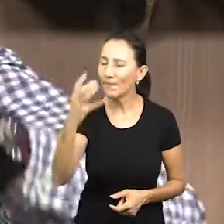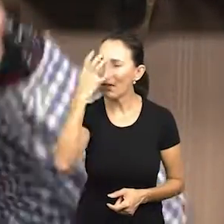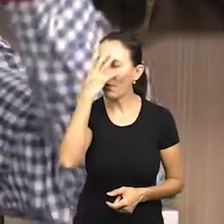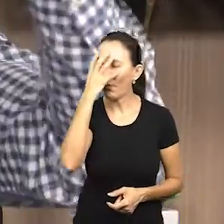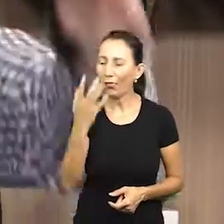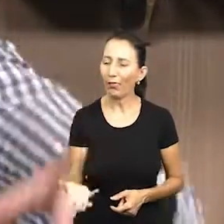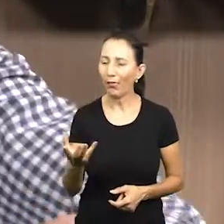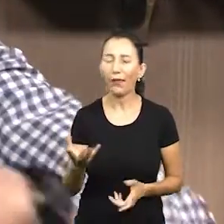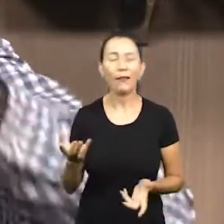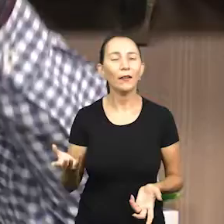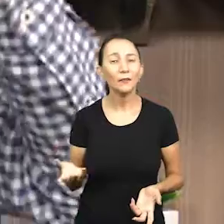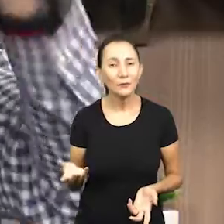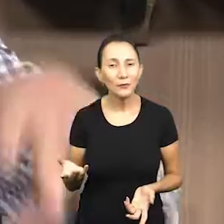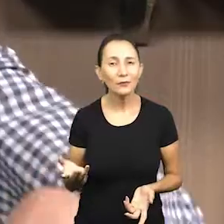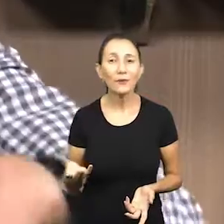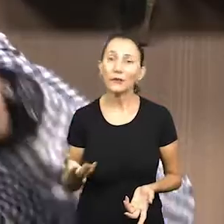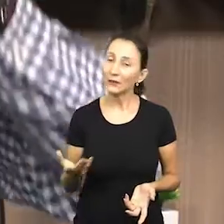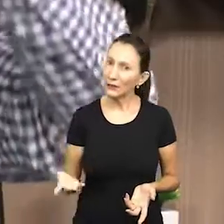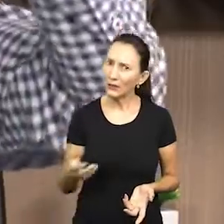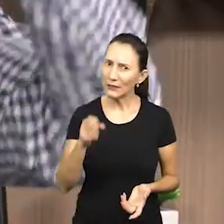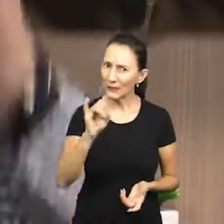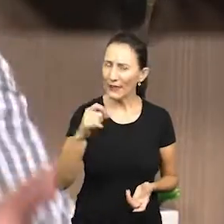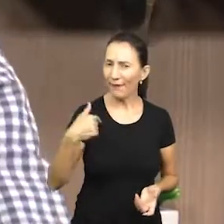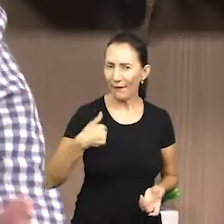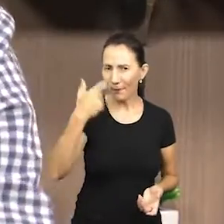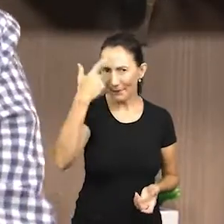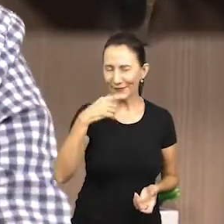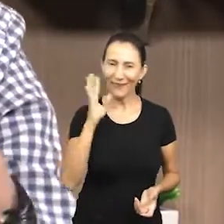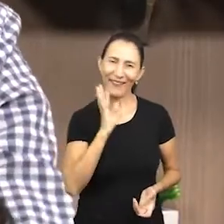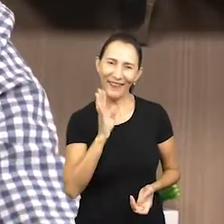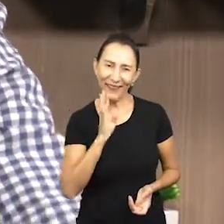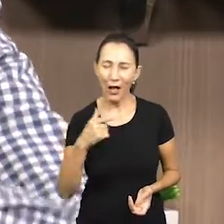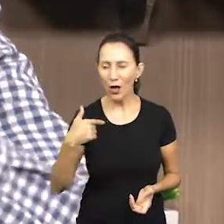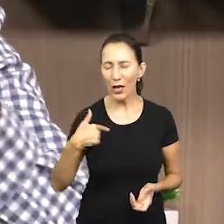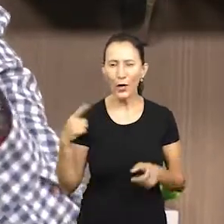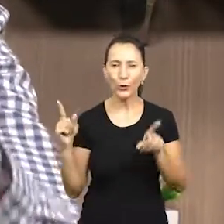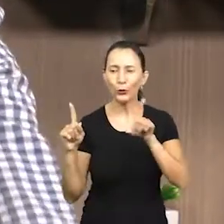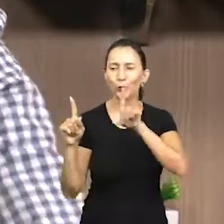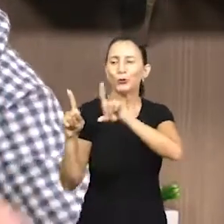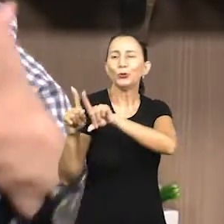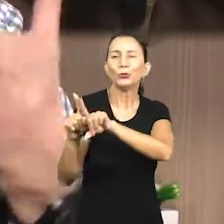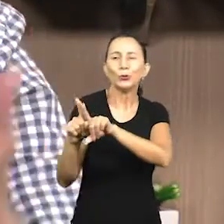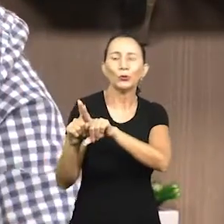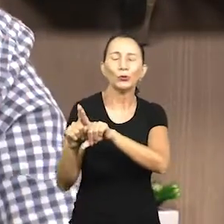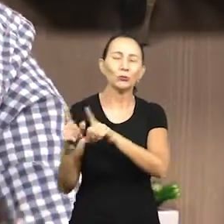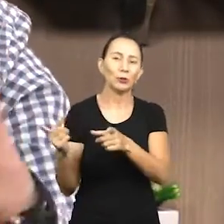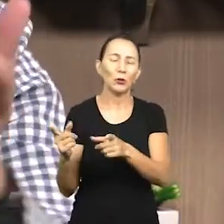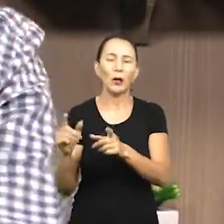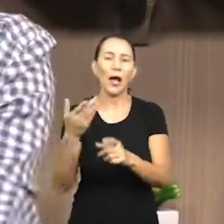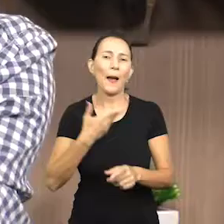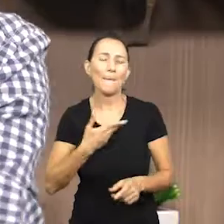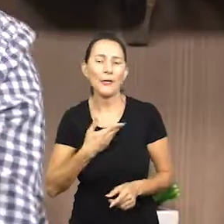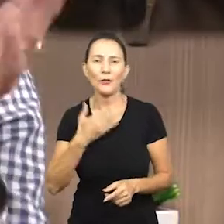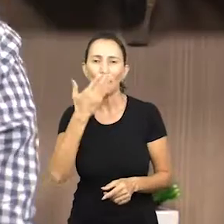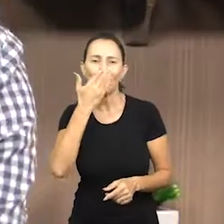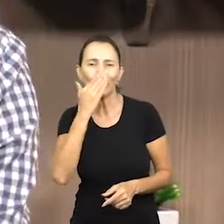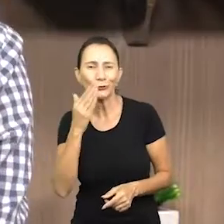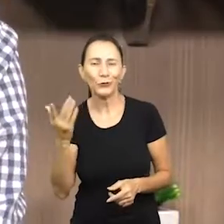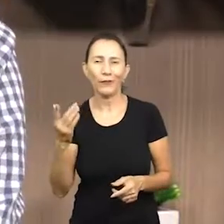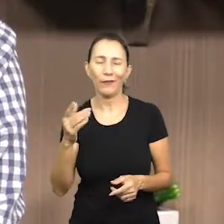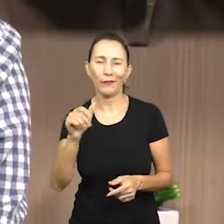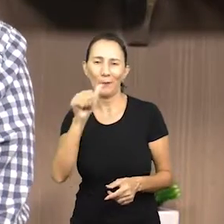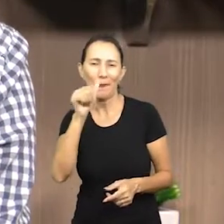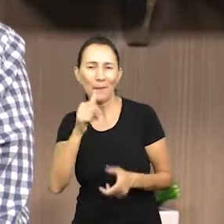que bebem, que prostituem, que roubam, que são gente boa também, pessoa legal, mas que é, por exemplo,